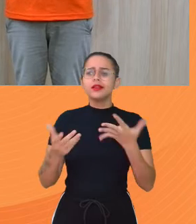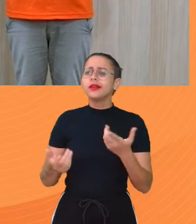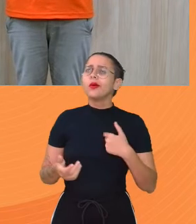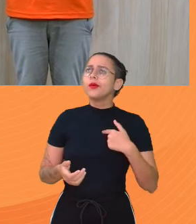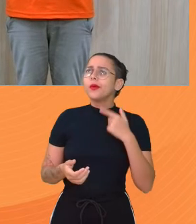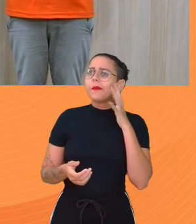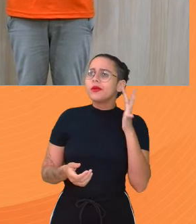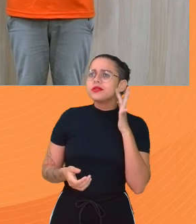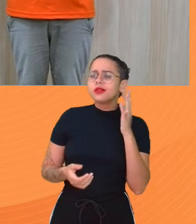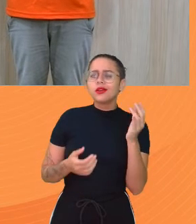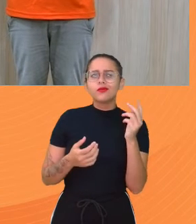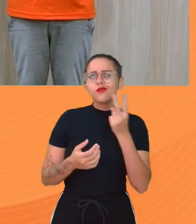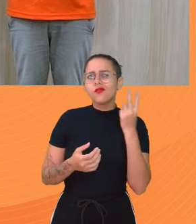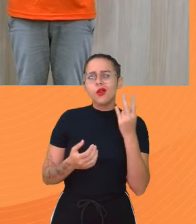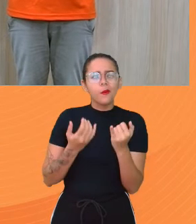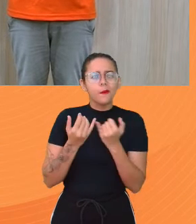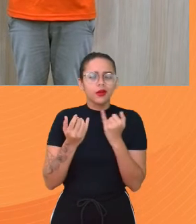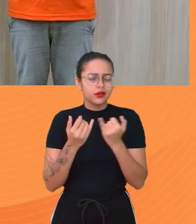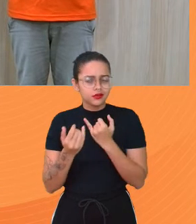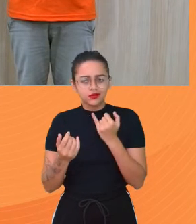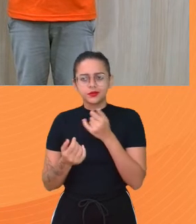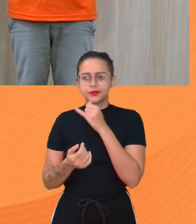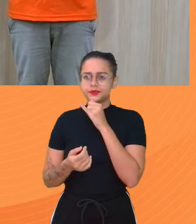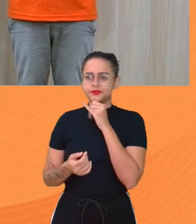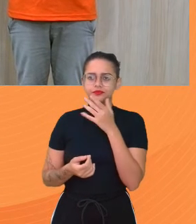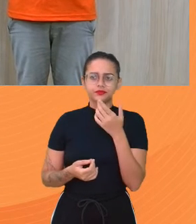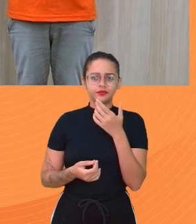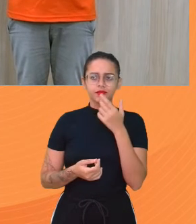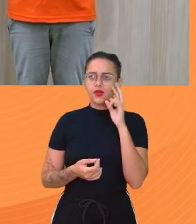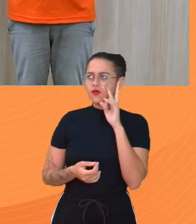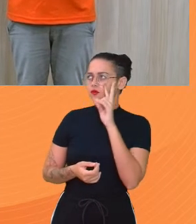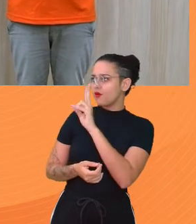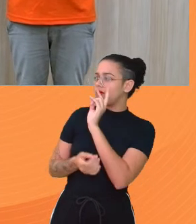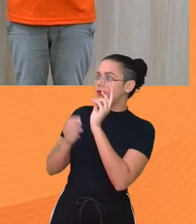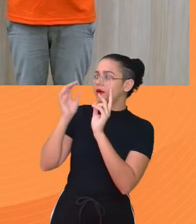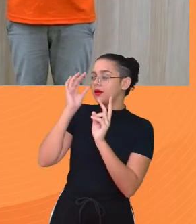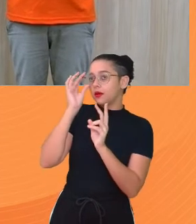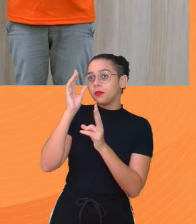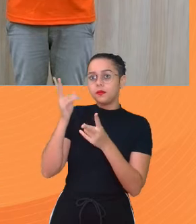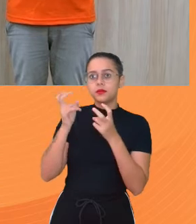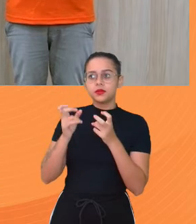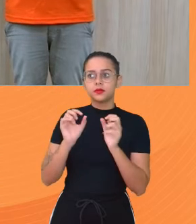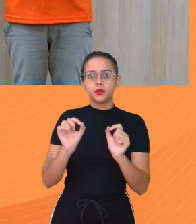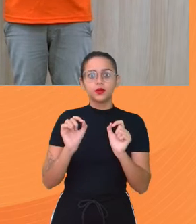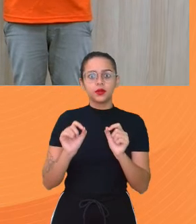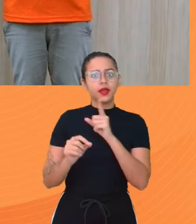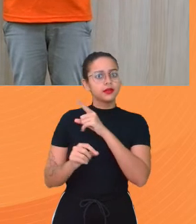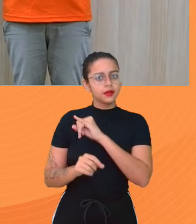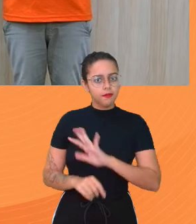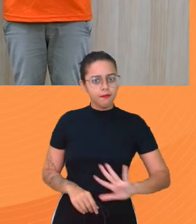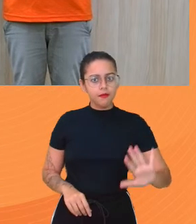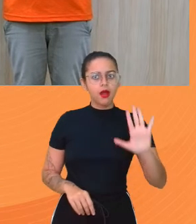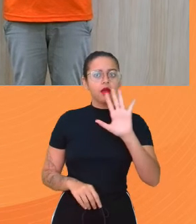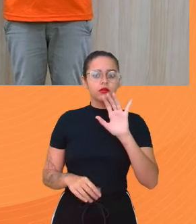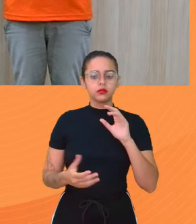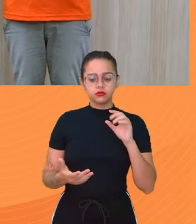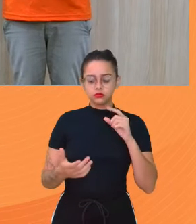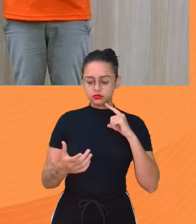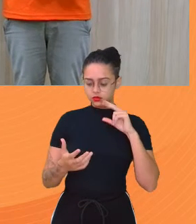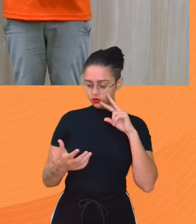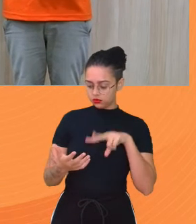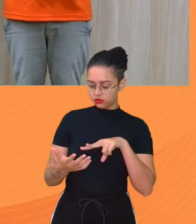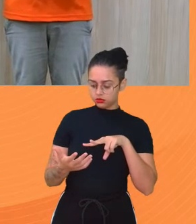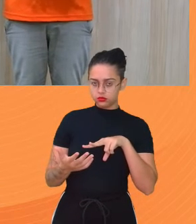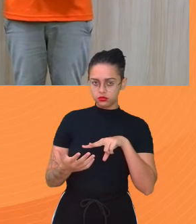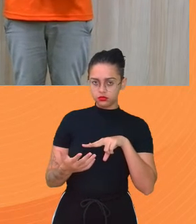imaginei valores aí bem parecidos, no caso assim, visualmente a gente perceber. Então, quando essa imagem foi para o celular,